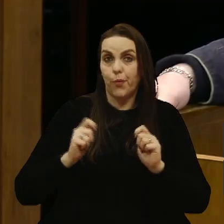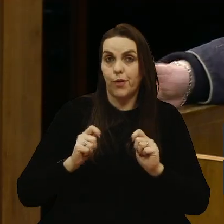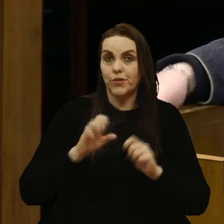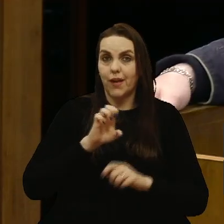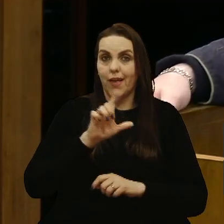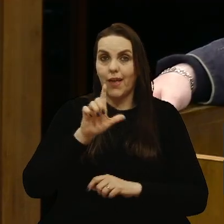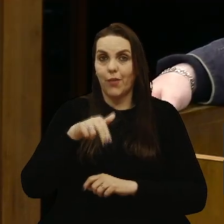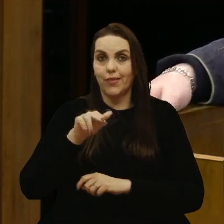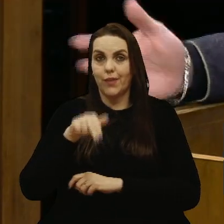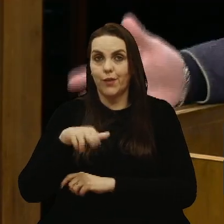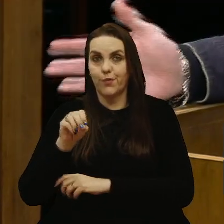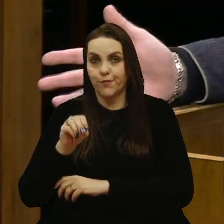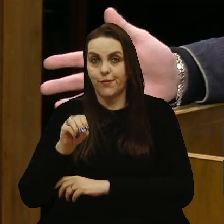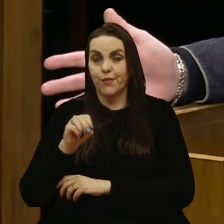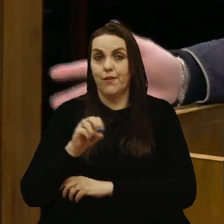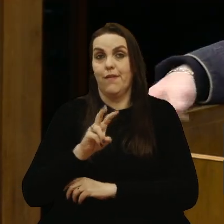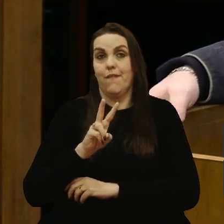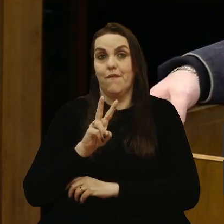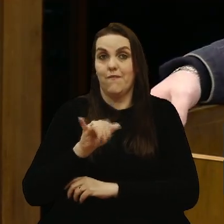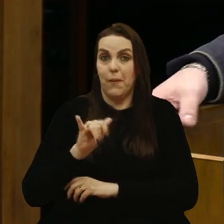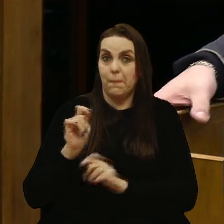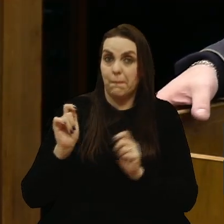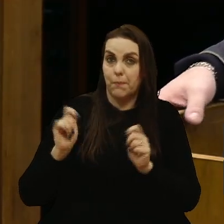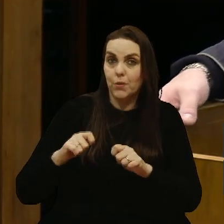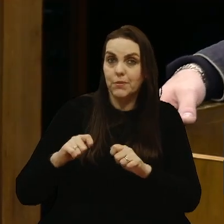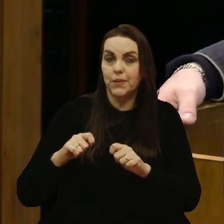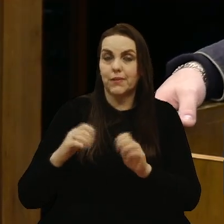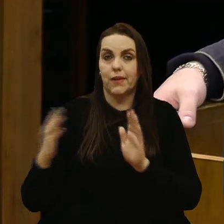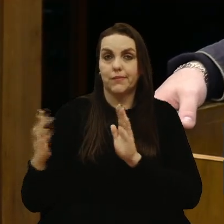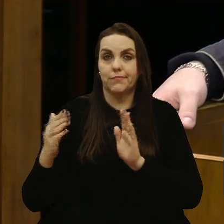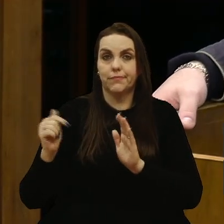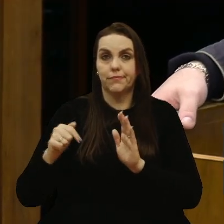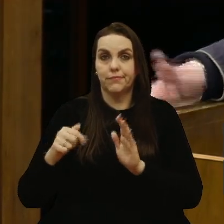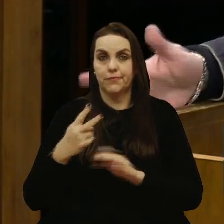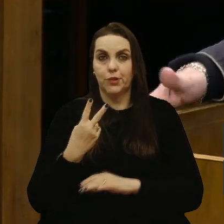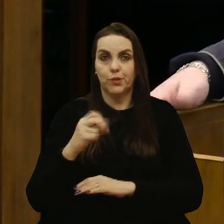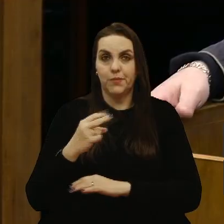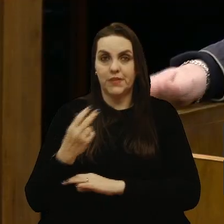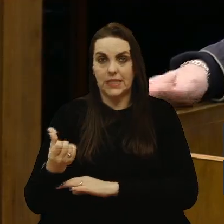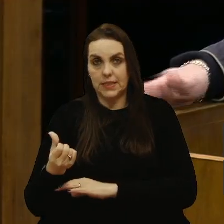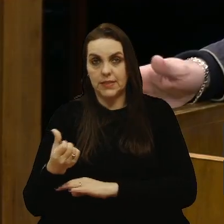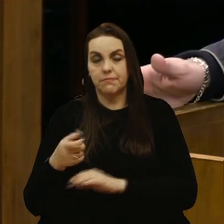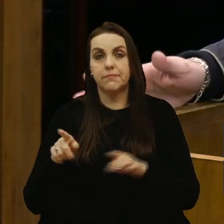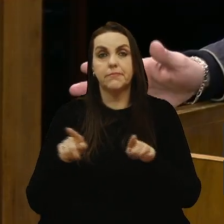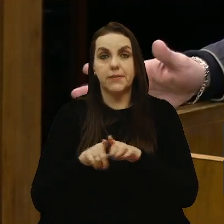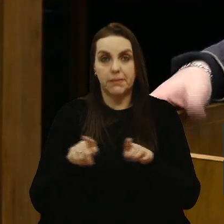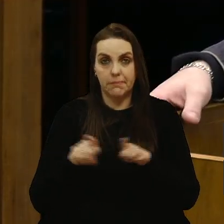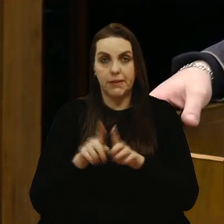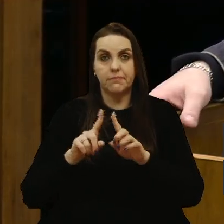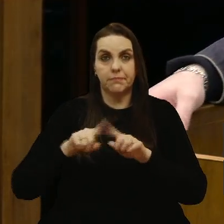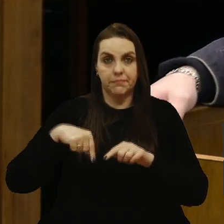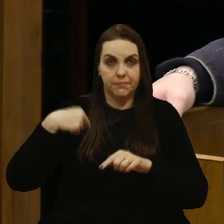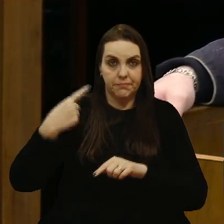Niño que possa vir a ocorrer nesse ano de 2026, também no ano de